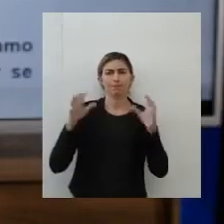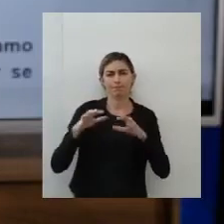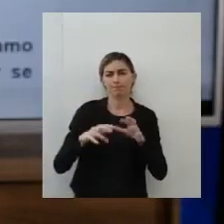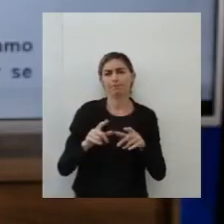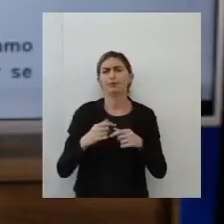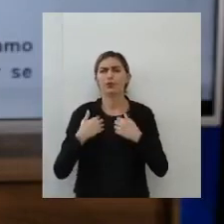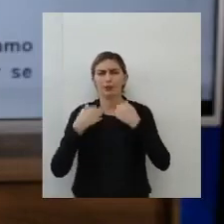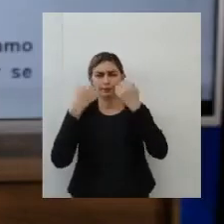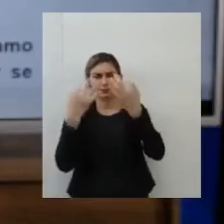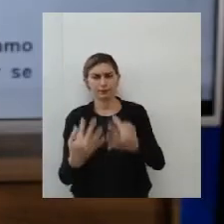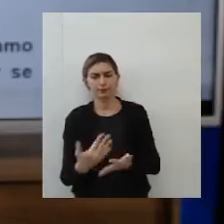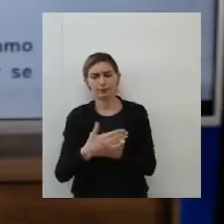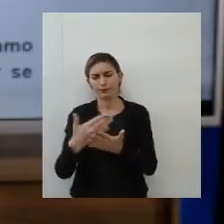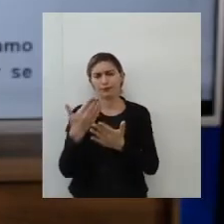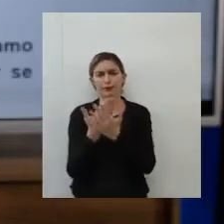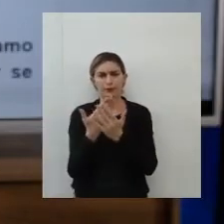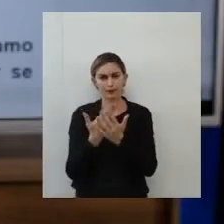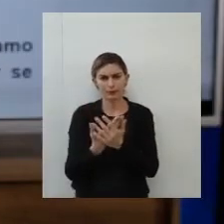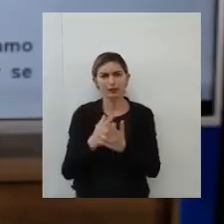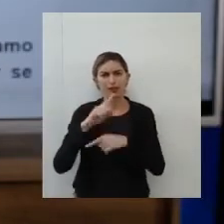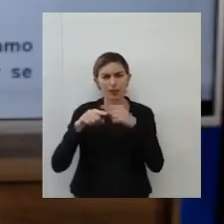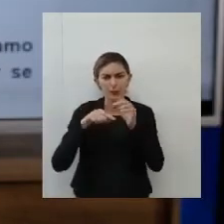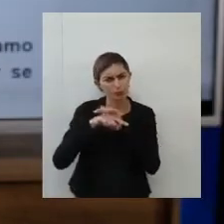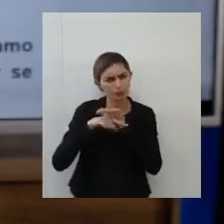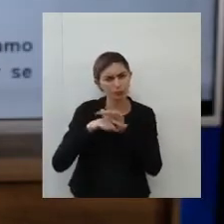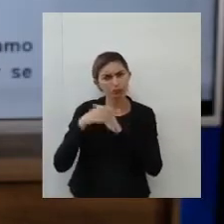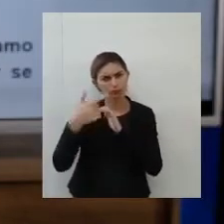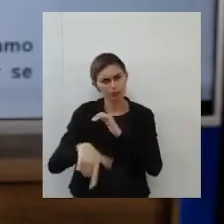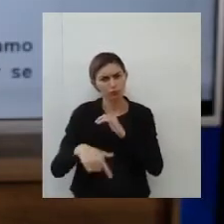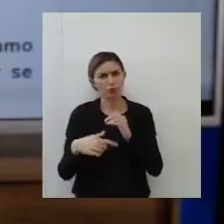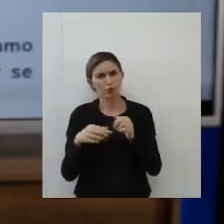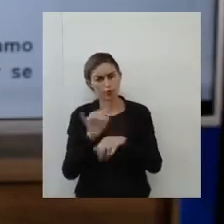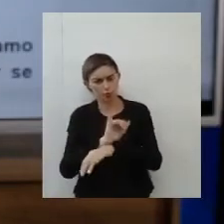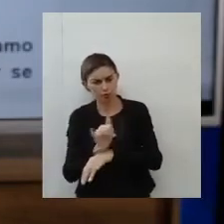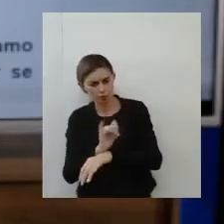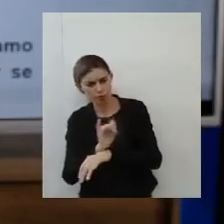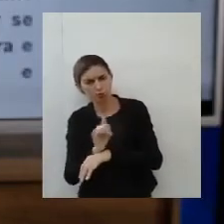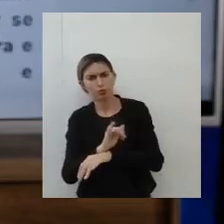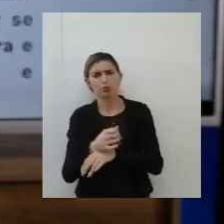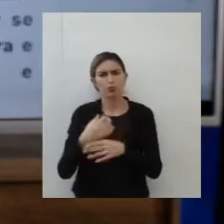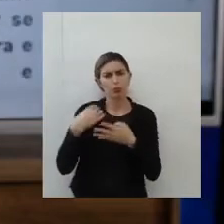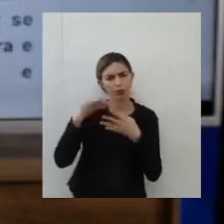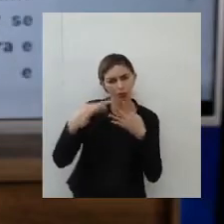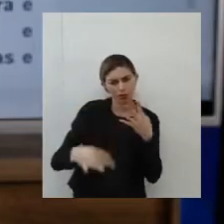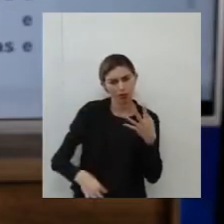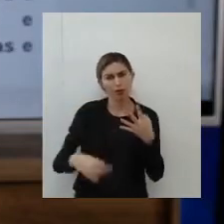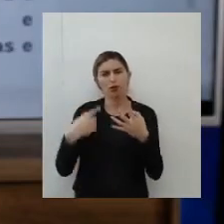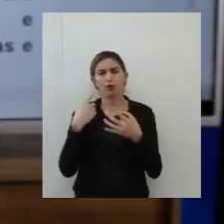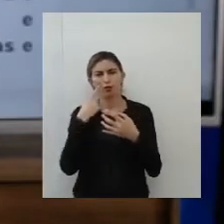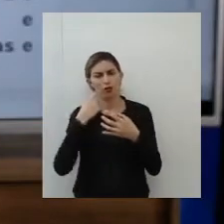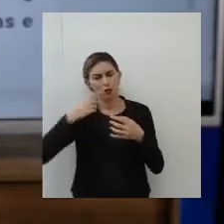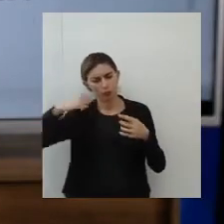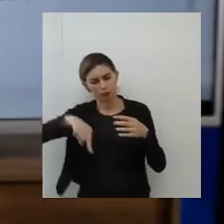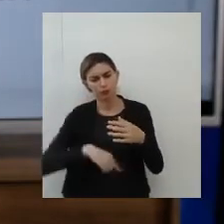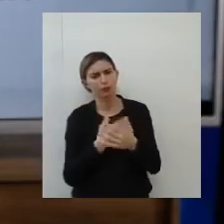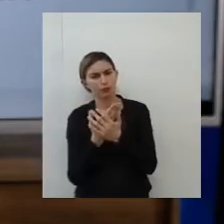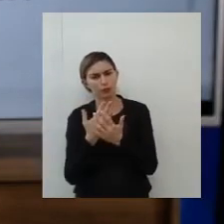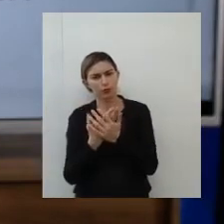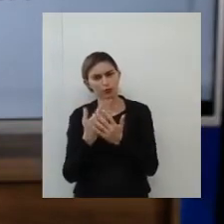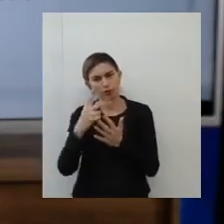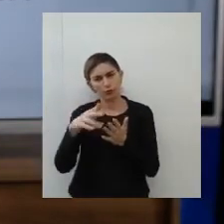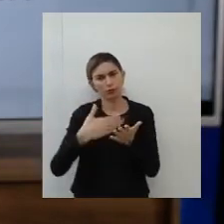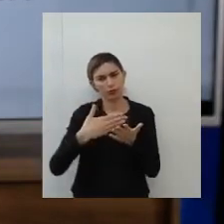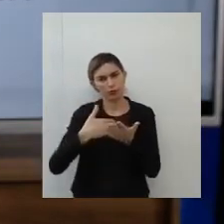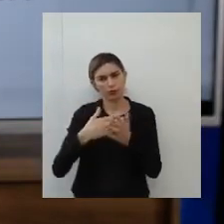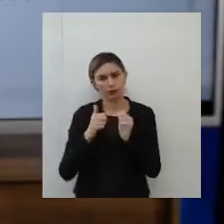nossa aula, tá certo? Mais tarde dá uma revisada, vai lá no YouTube, dá uma conferida e aprofunde nos seus